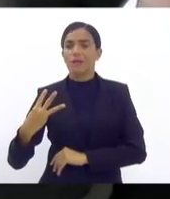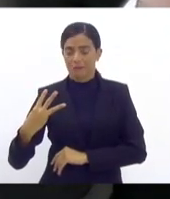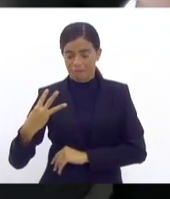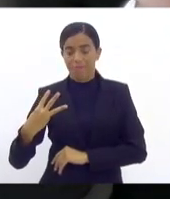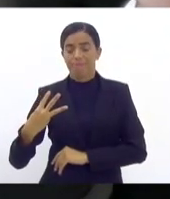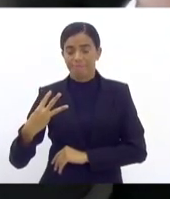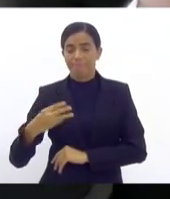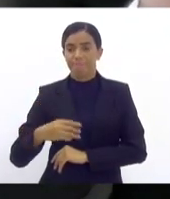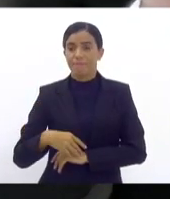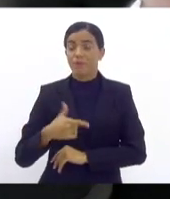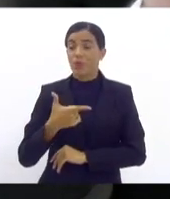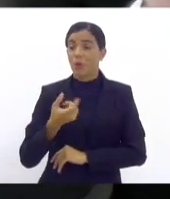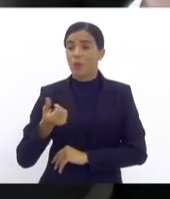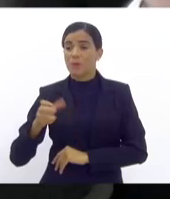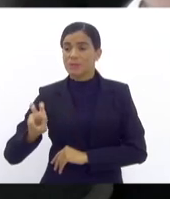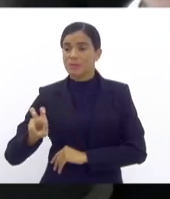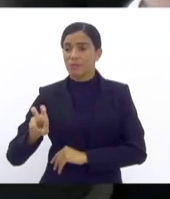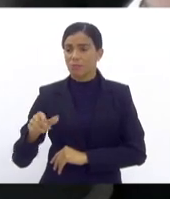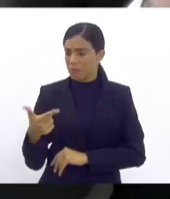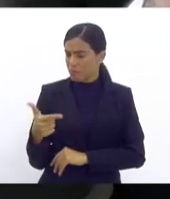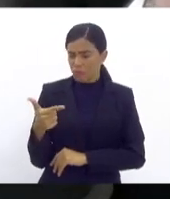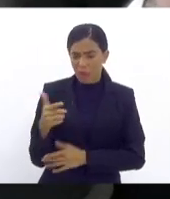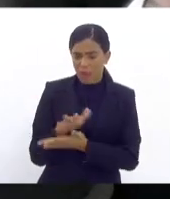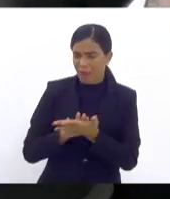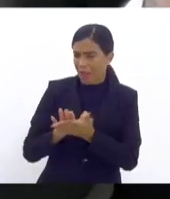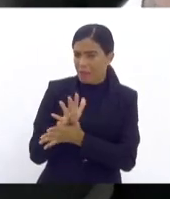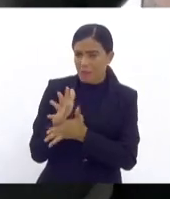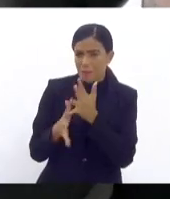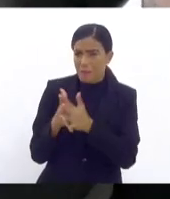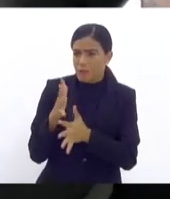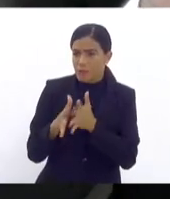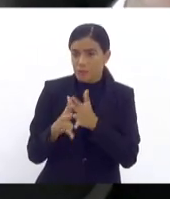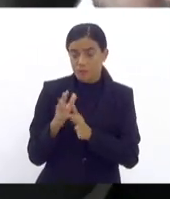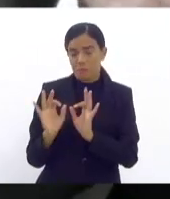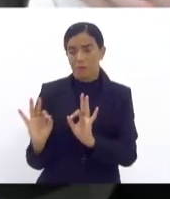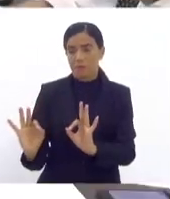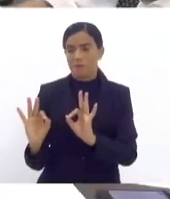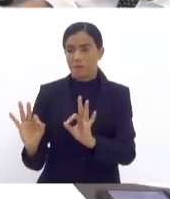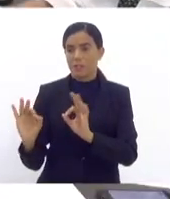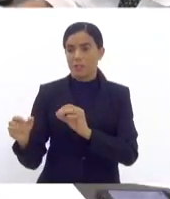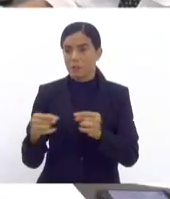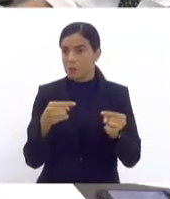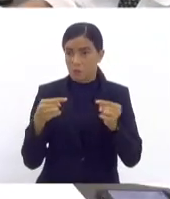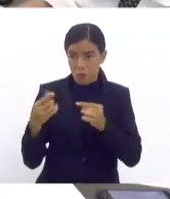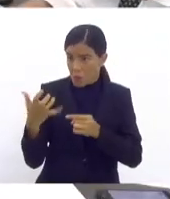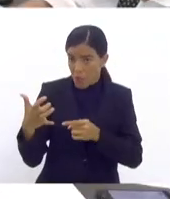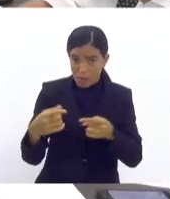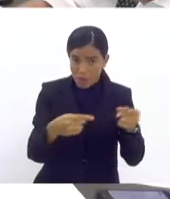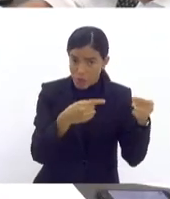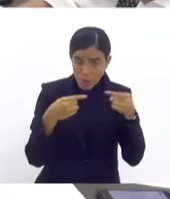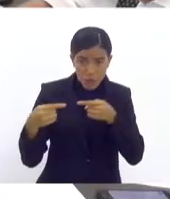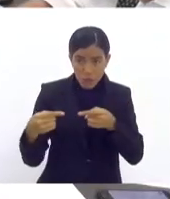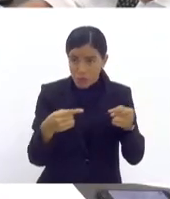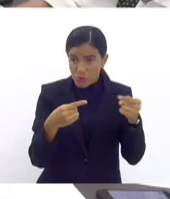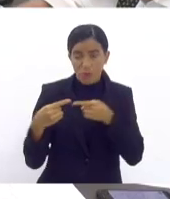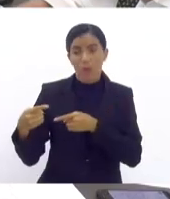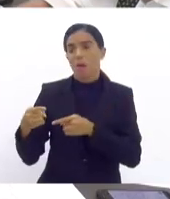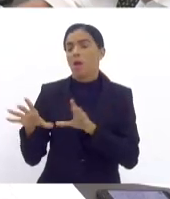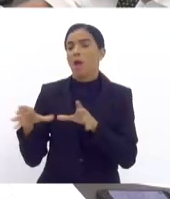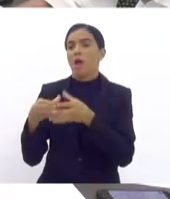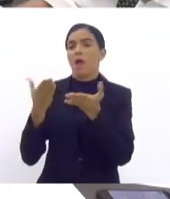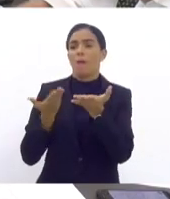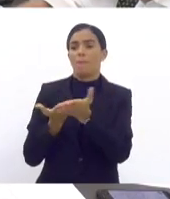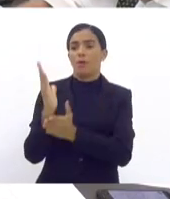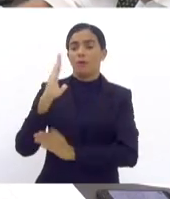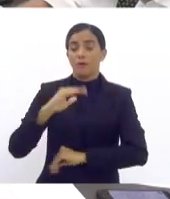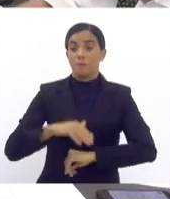matéria, e não haver nenhum tipo de prejudicabilidade. Perfeito. Em discussão, não havendo quem queira discutir, em votação, seus que aprovam, permanecem estão